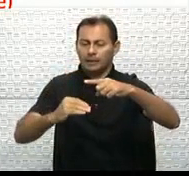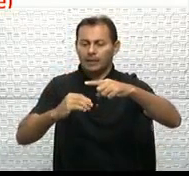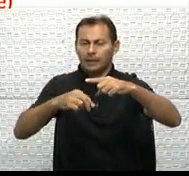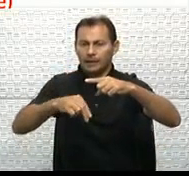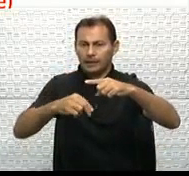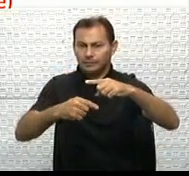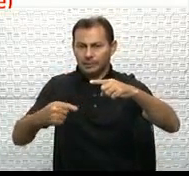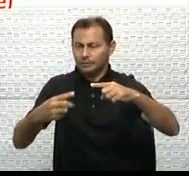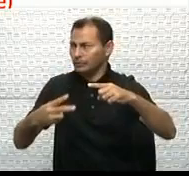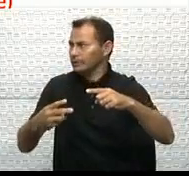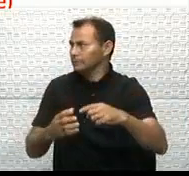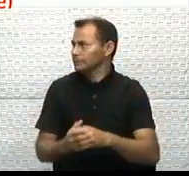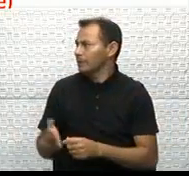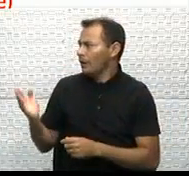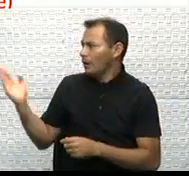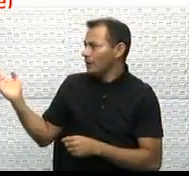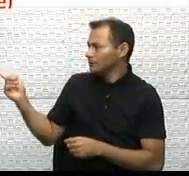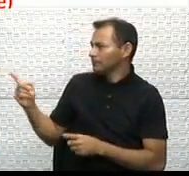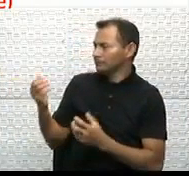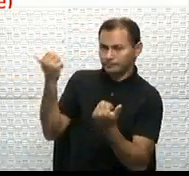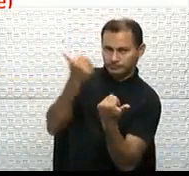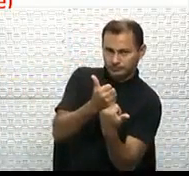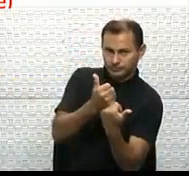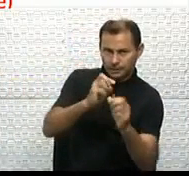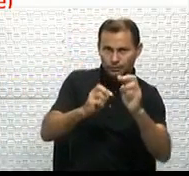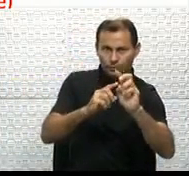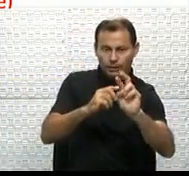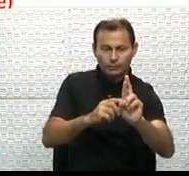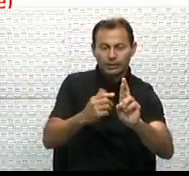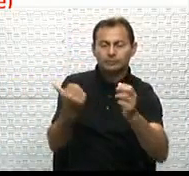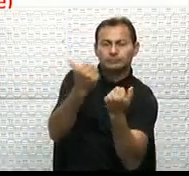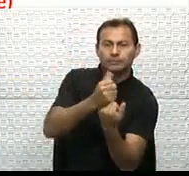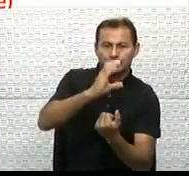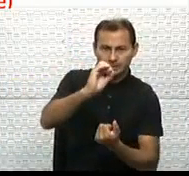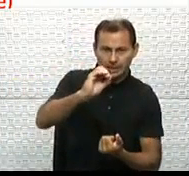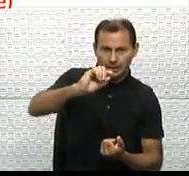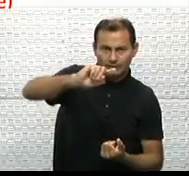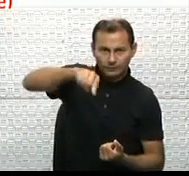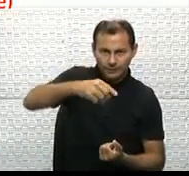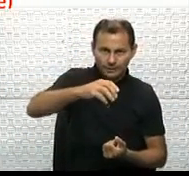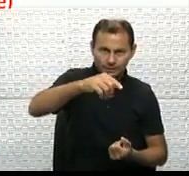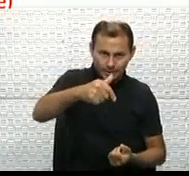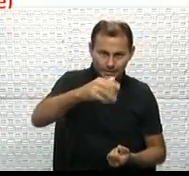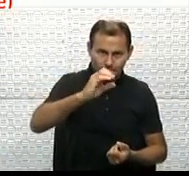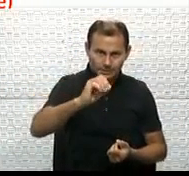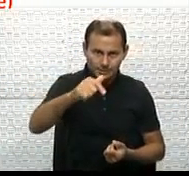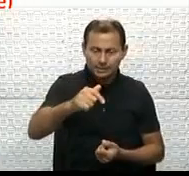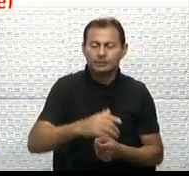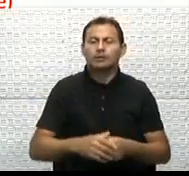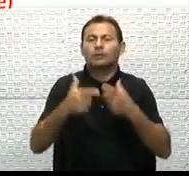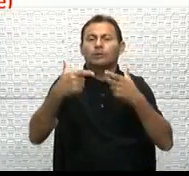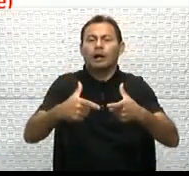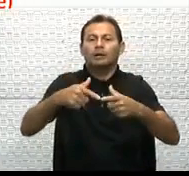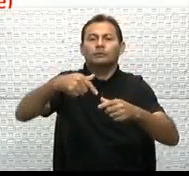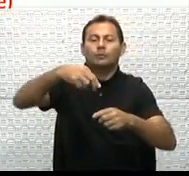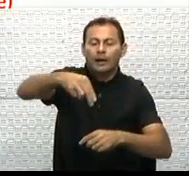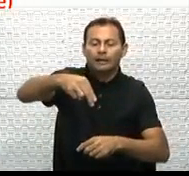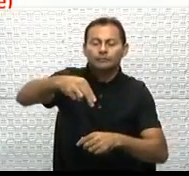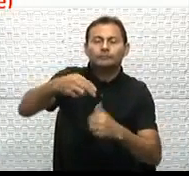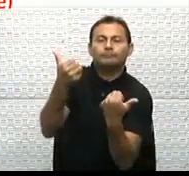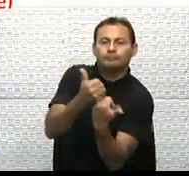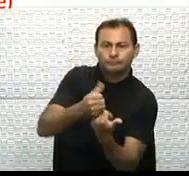2. Então nós vamos substituir no lugar do R o 0,707 e no lugar do N nós vamos